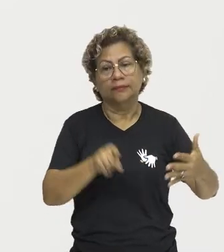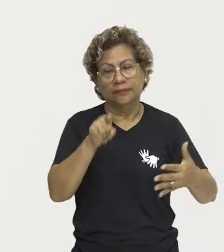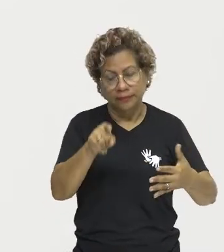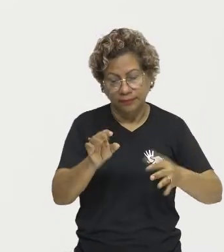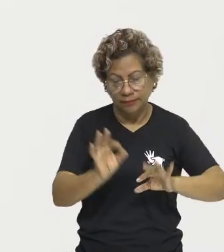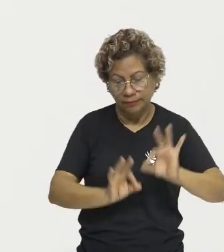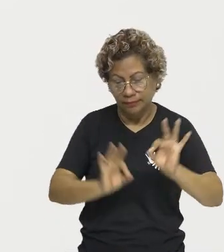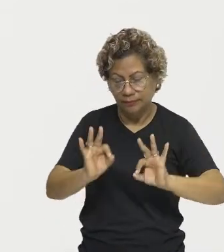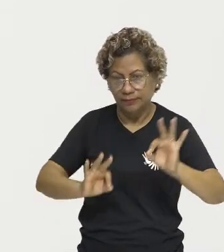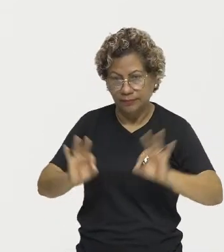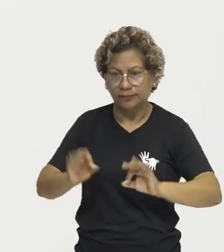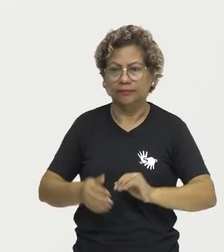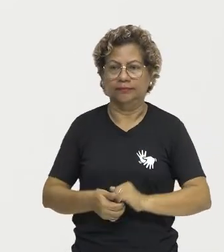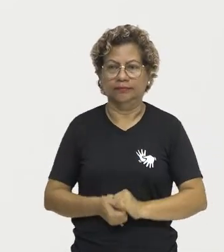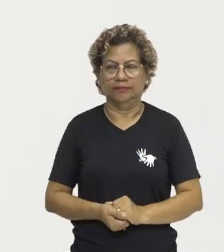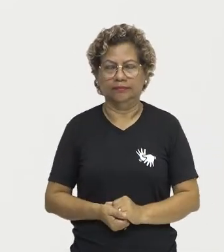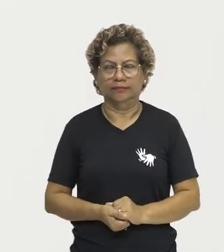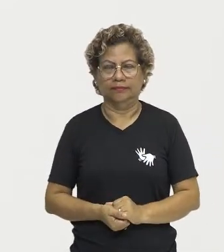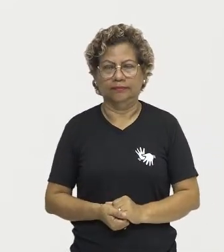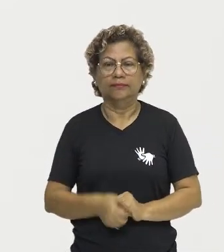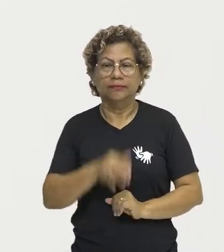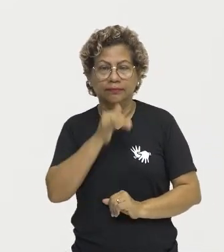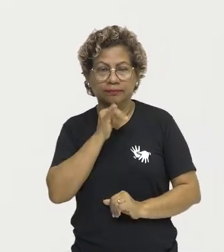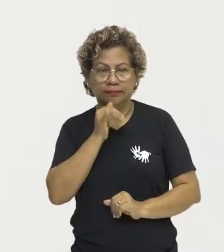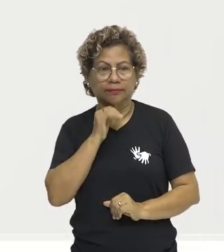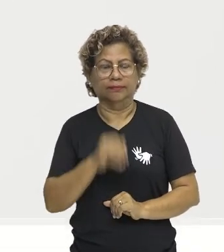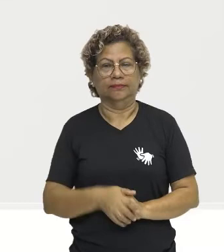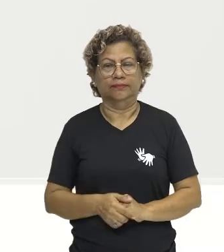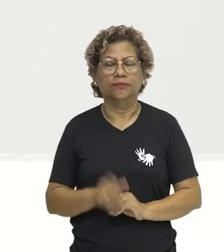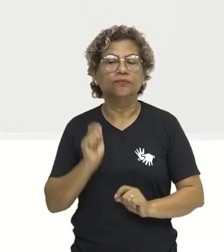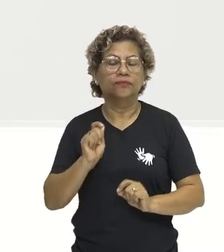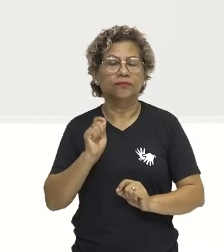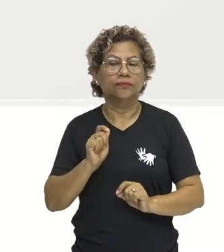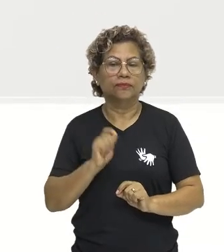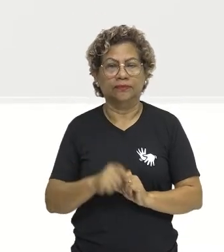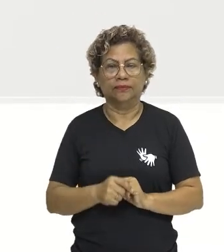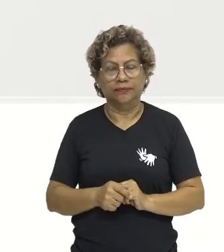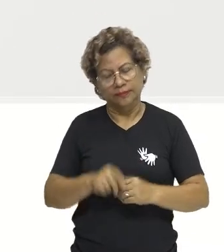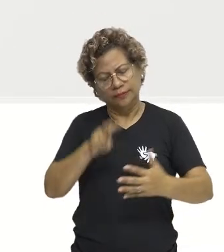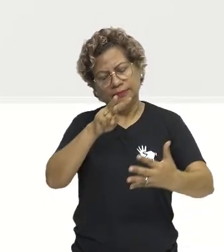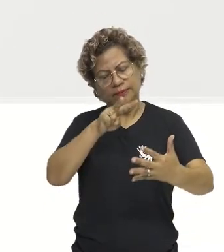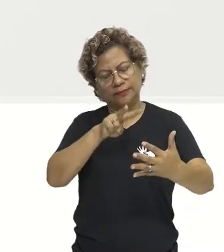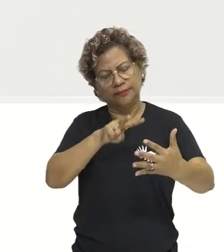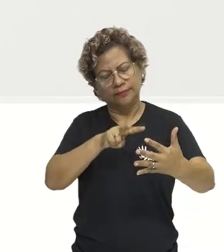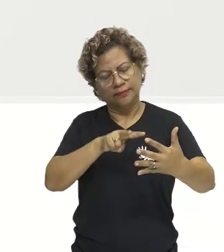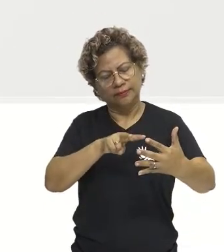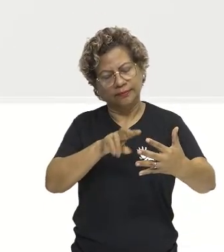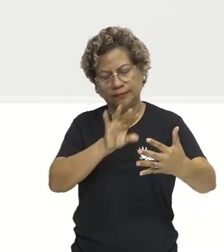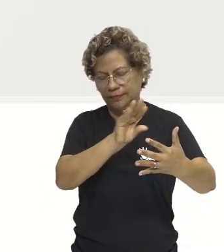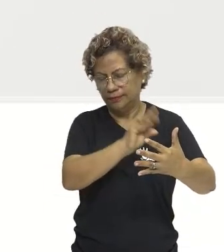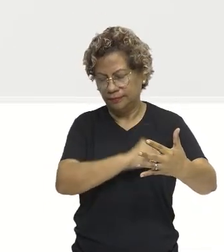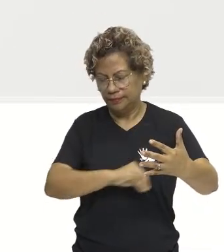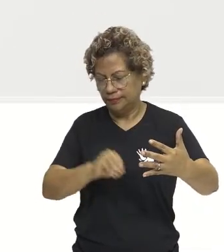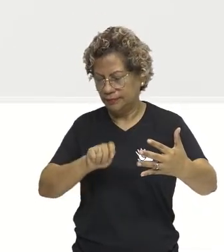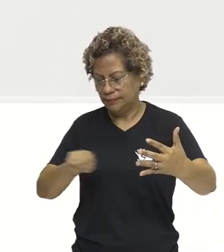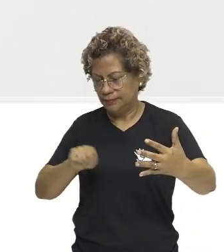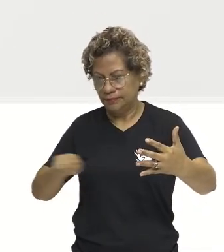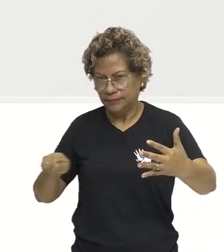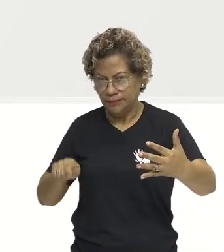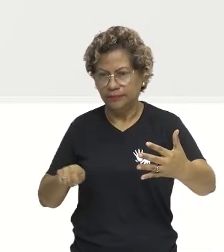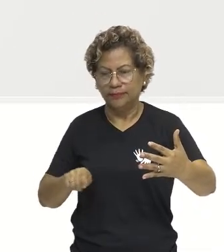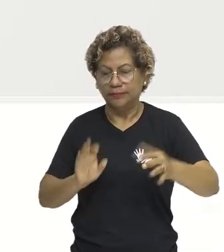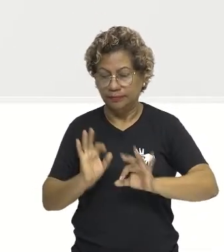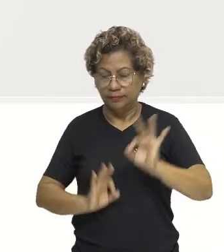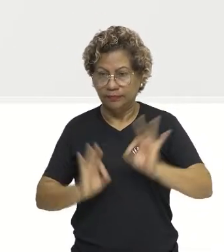colocar mesmo para ir lendo o que se pede aí. Aí você tem, vamos andar só um pouquinho para vocês analisarem. Aí nós temos, ó,